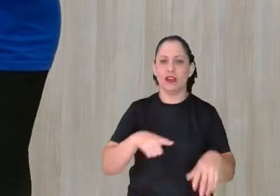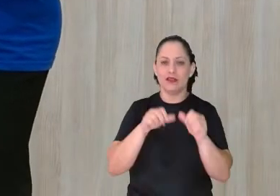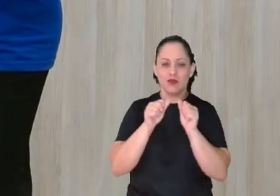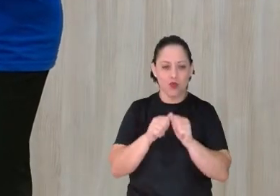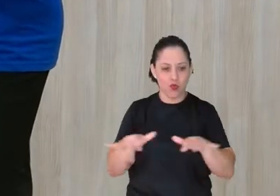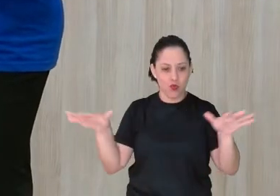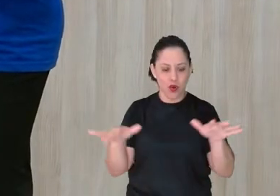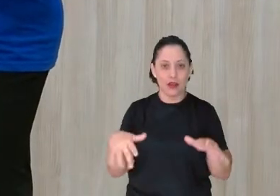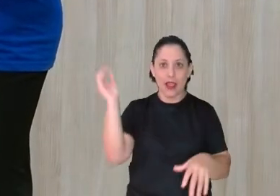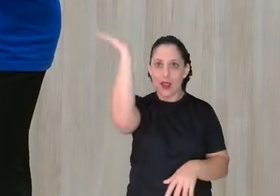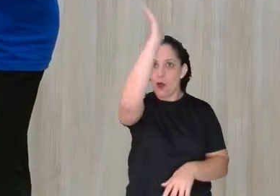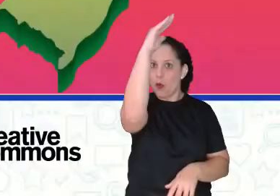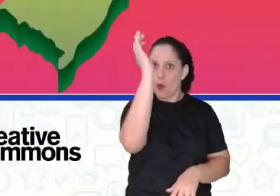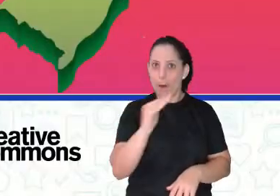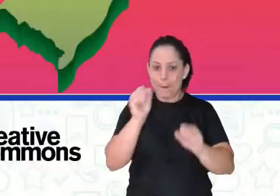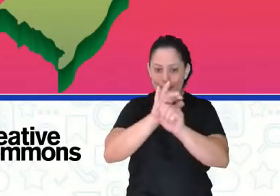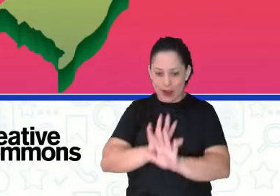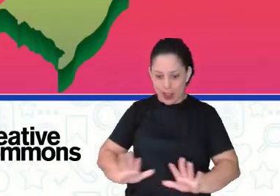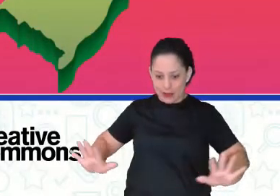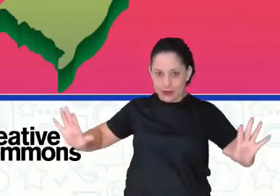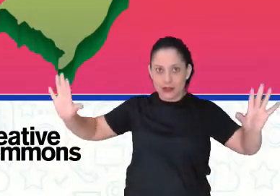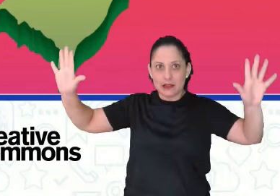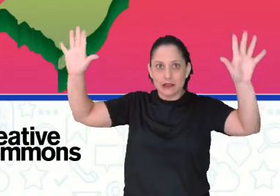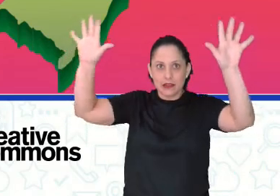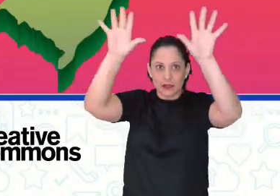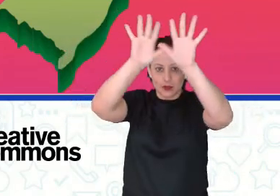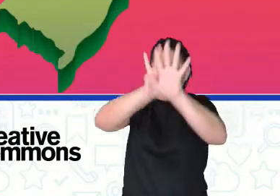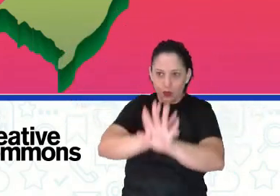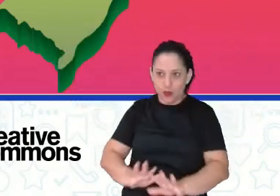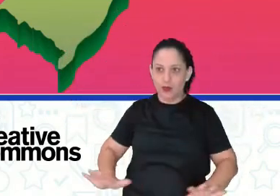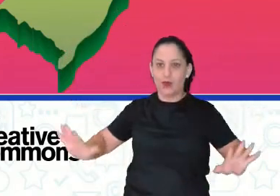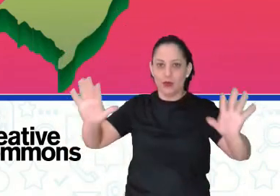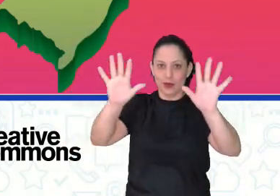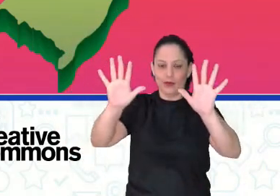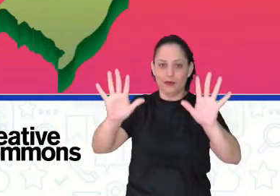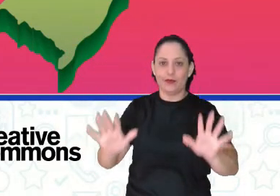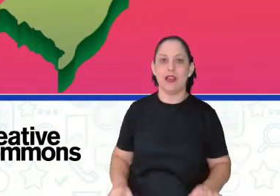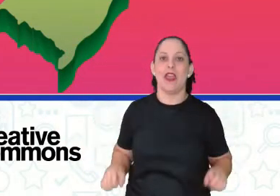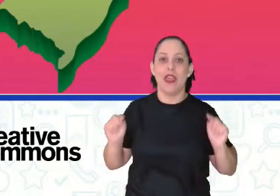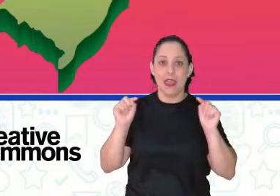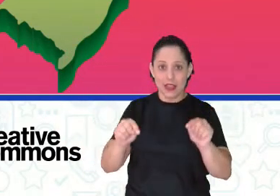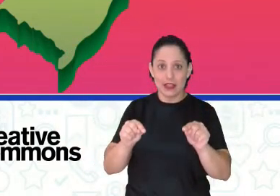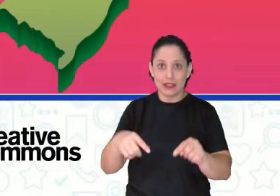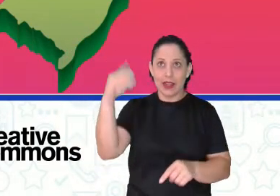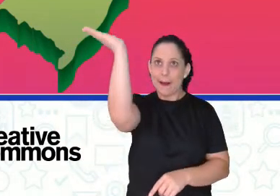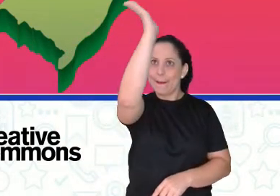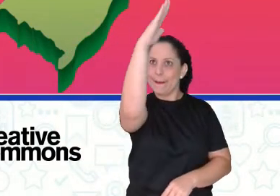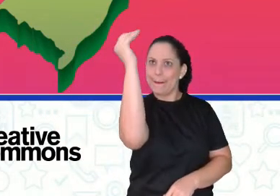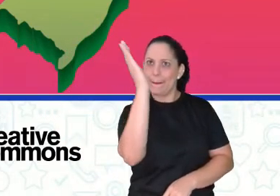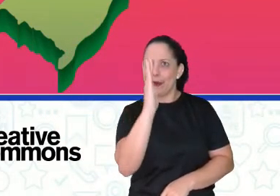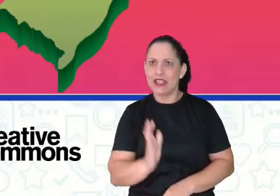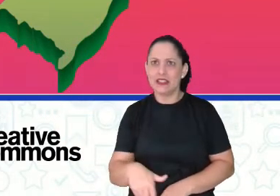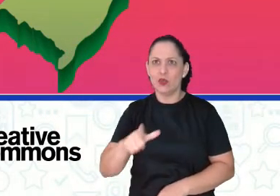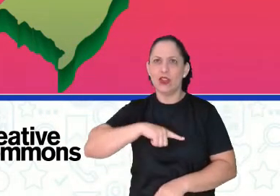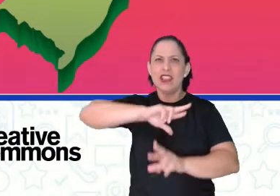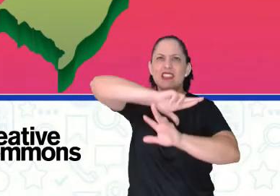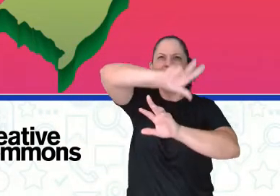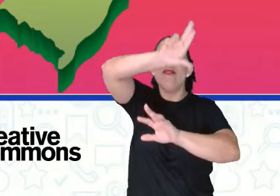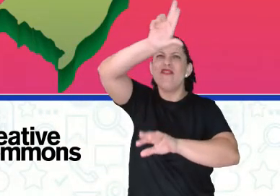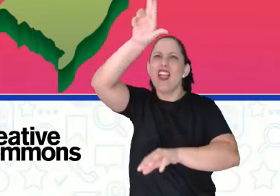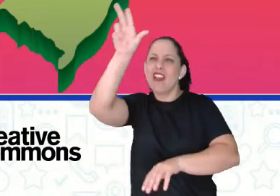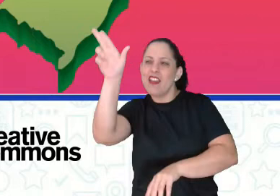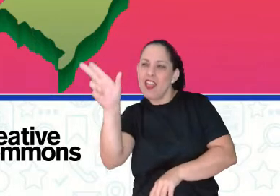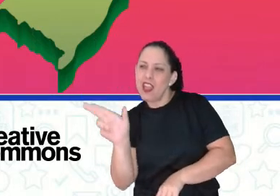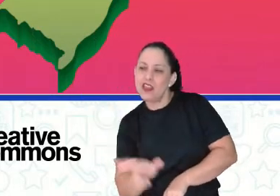do nosso país, as dimensões continentais, o nosso país ele abriga vários, né,